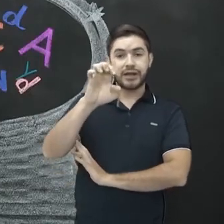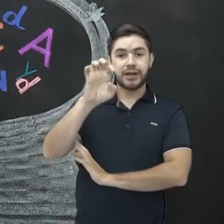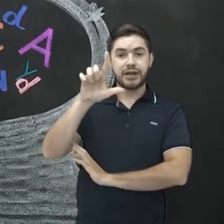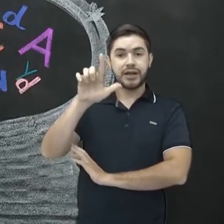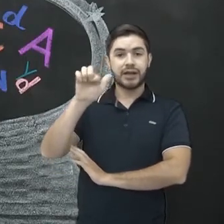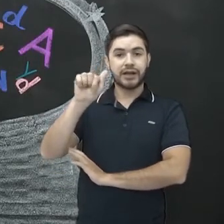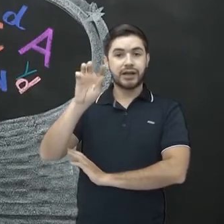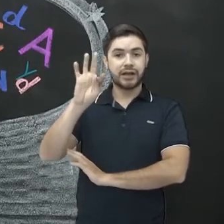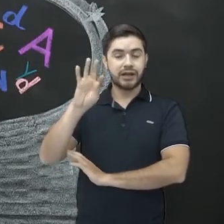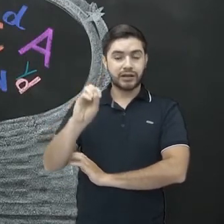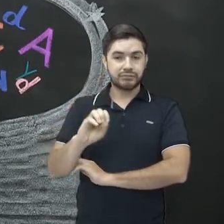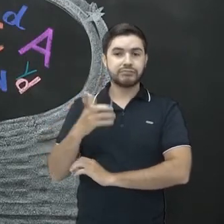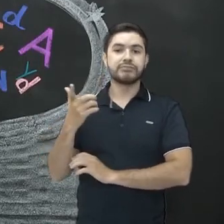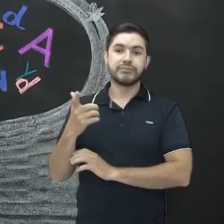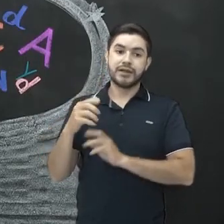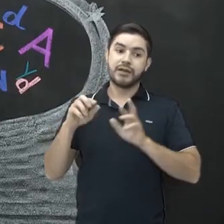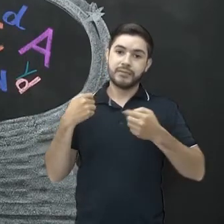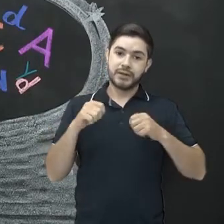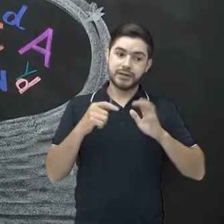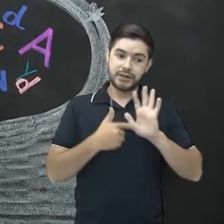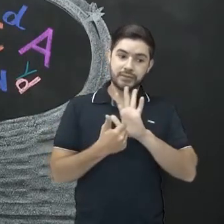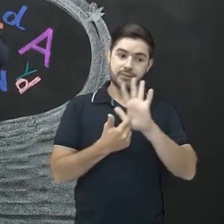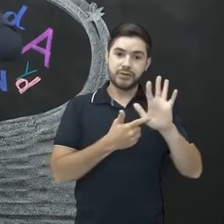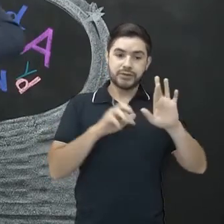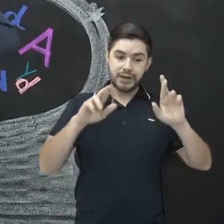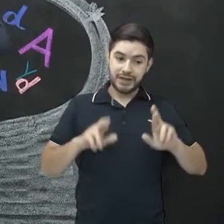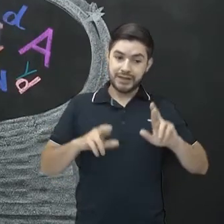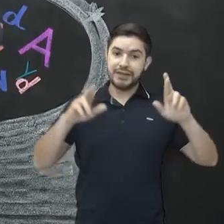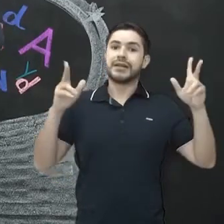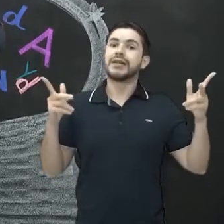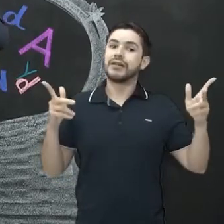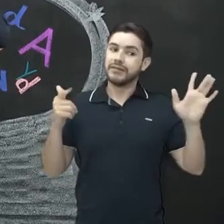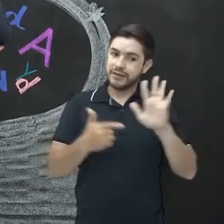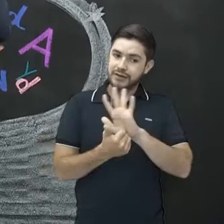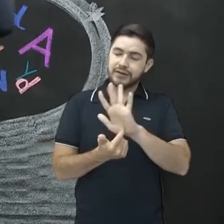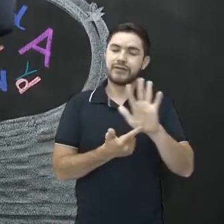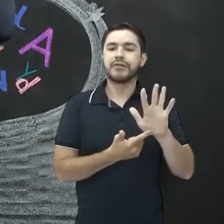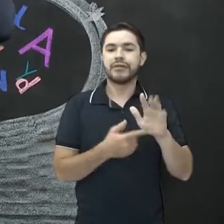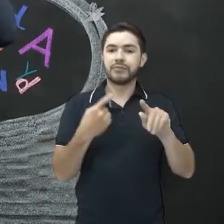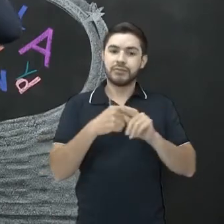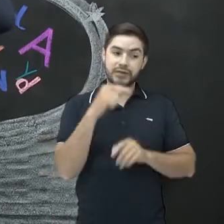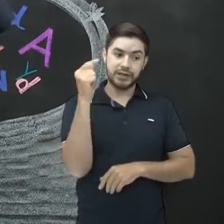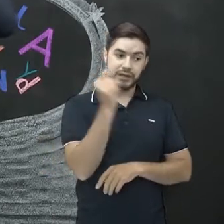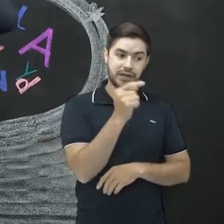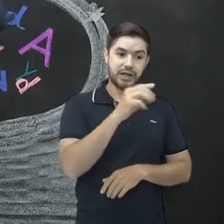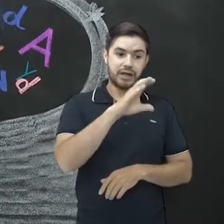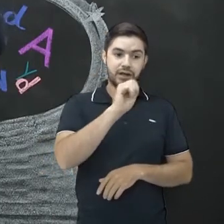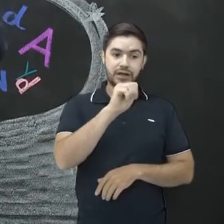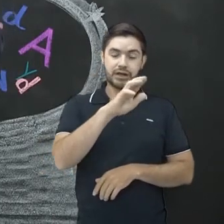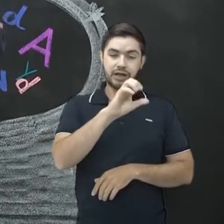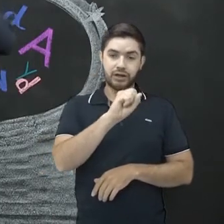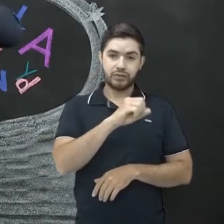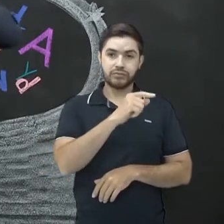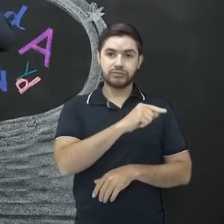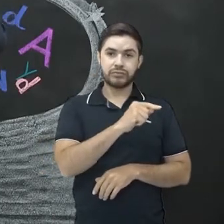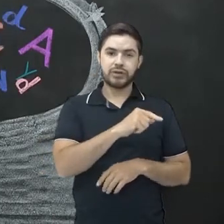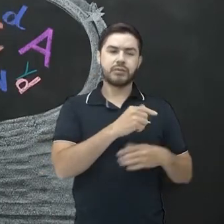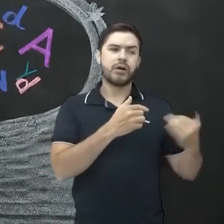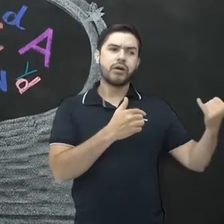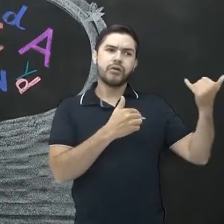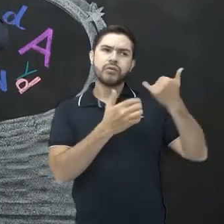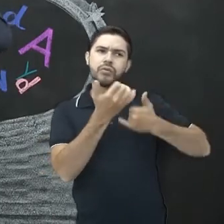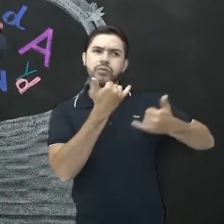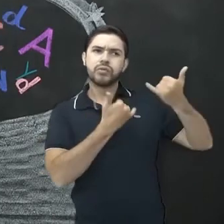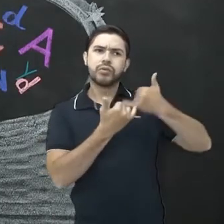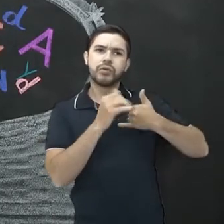Então faça essa distinção para você não achar que os gêneros são iguais. Não, no causo você pode ouvir de alguém, ou inventar, ou pegar